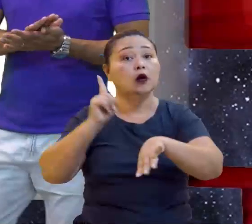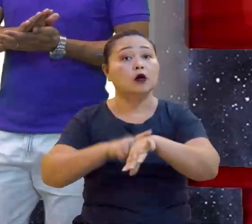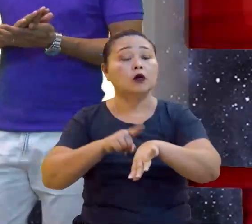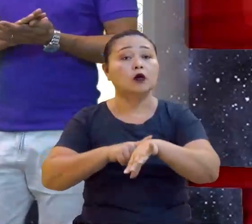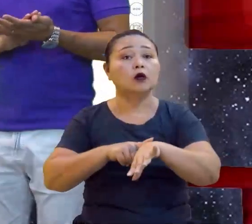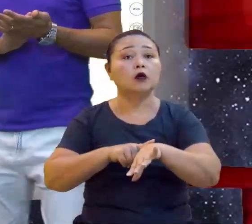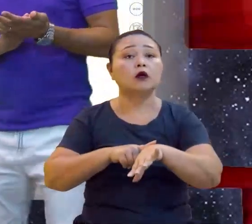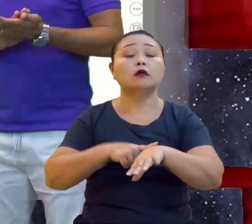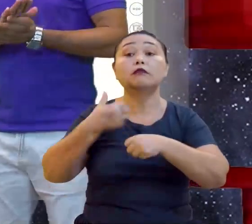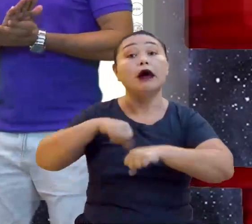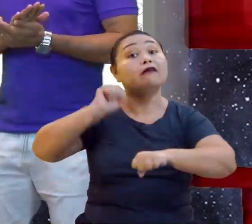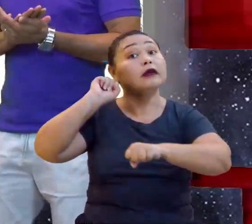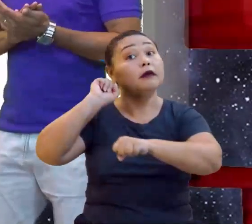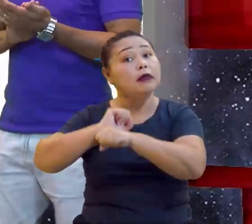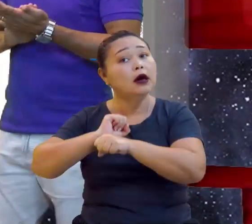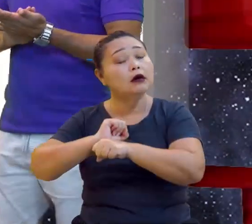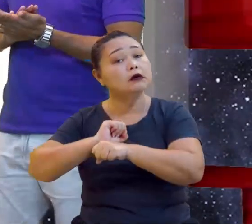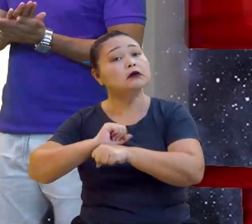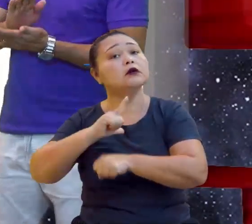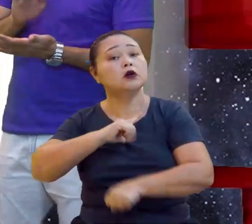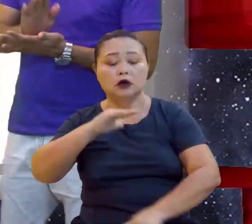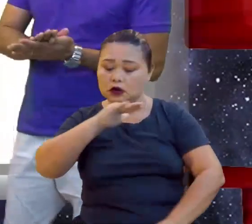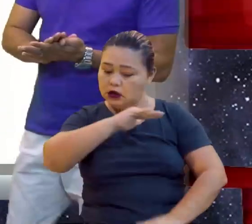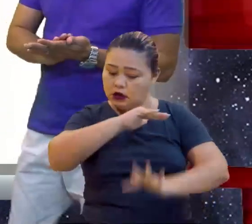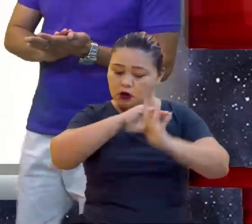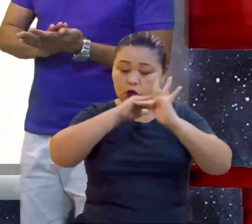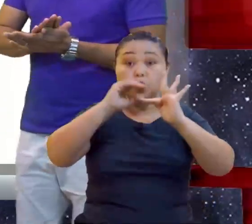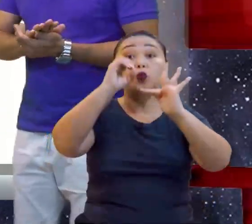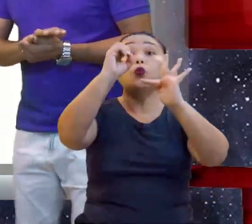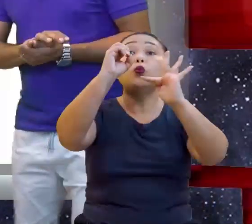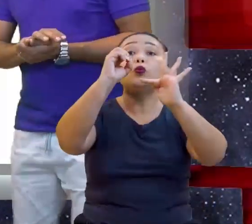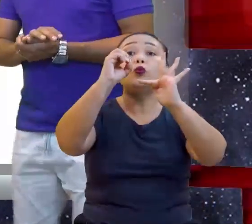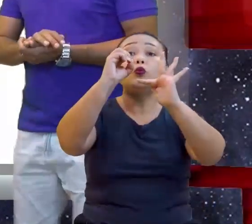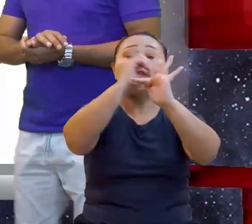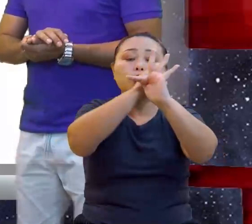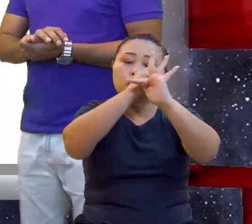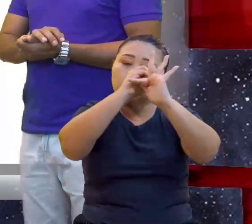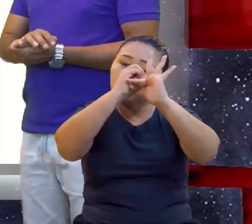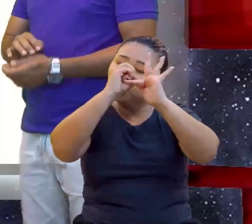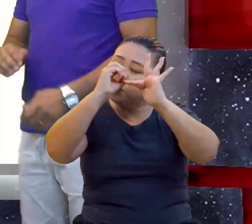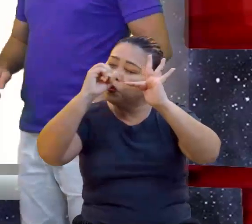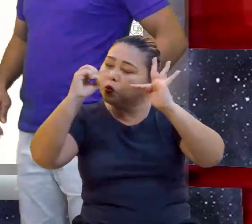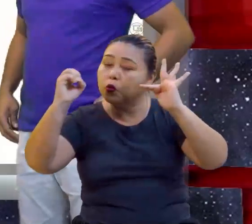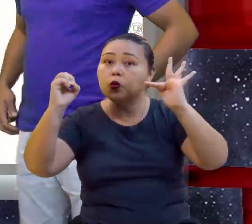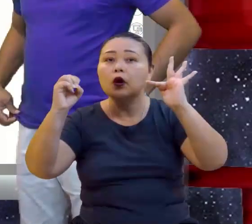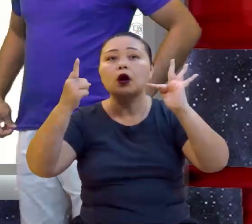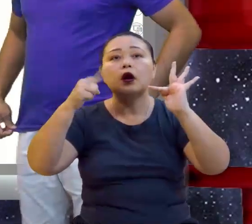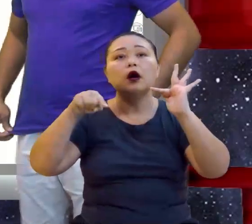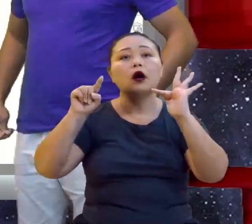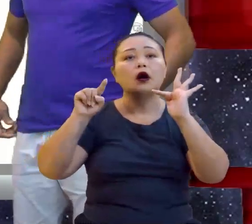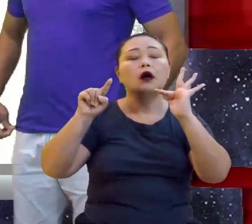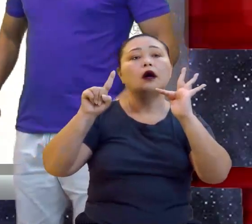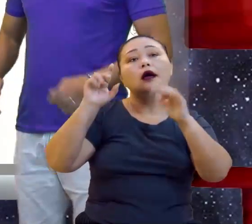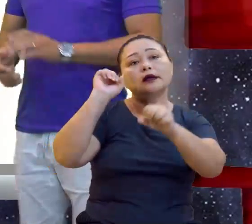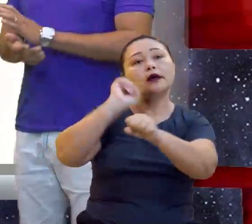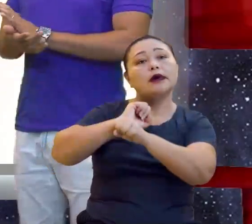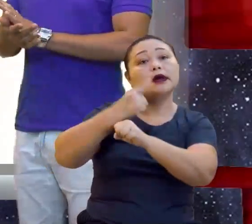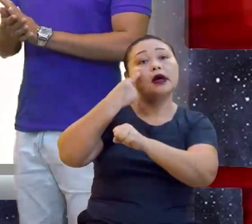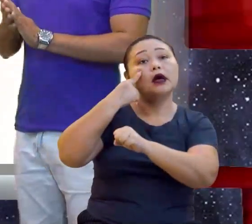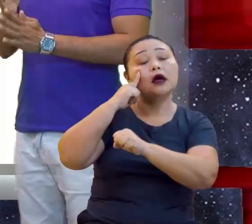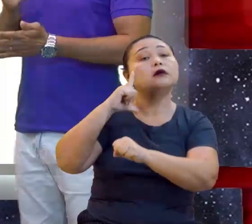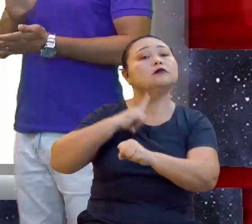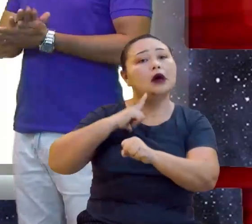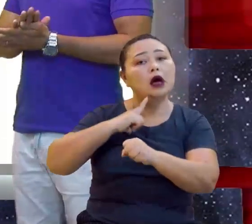né? Então para ficar parado ele tem que estar no zero. Porque aqui A impressão que dá é que o veículo está parado, mas existe